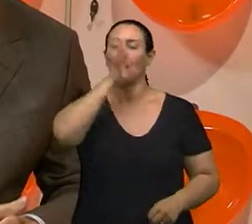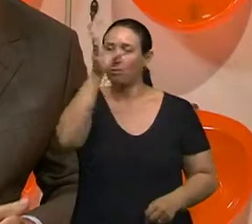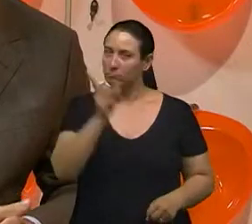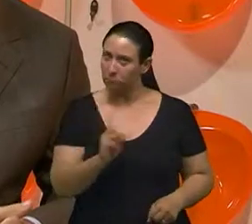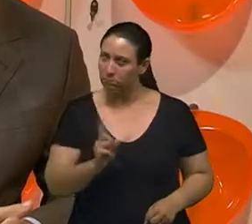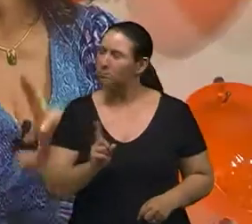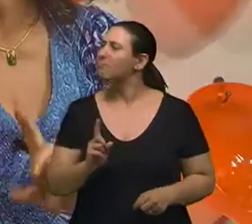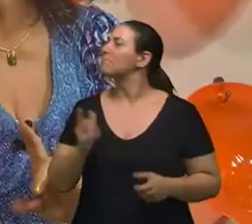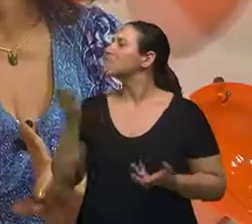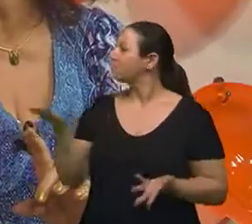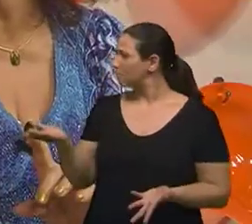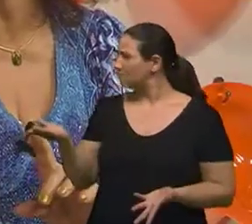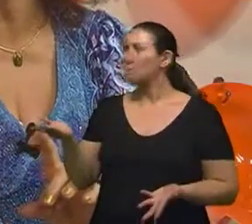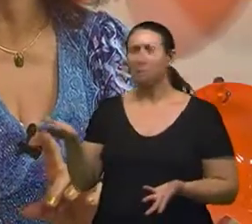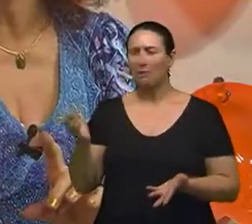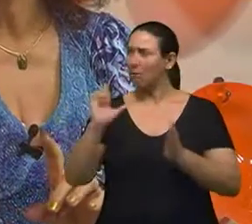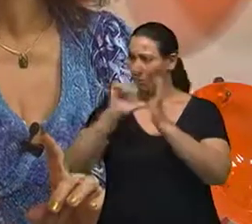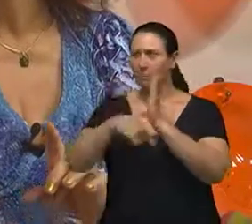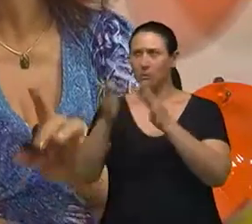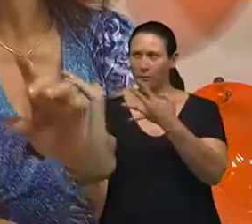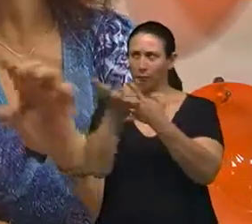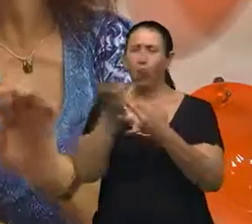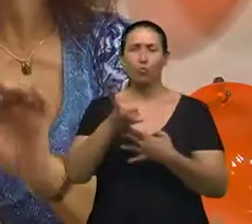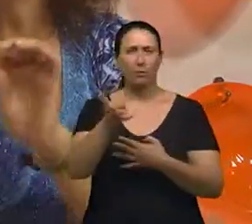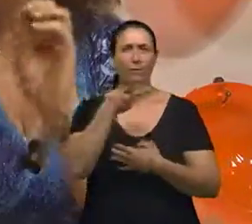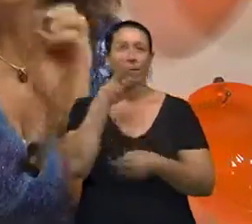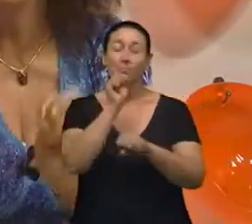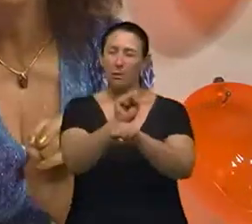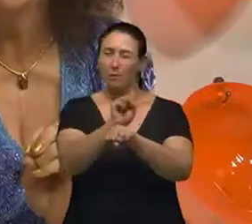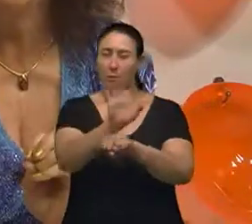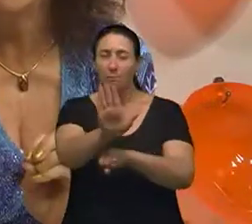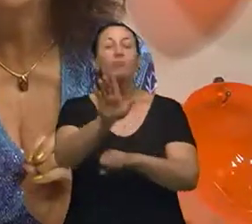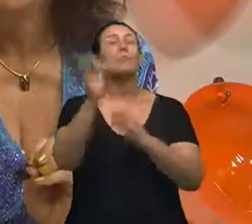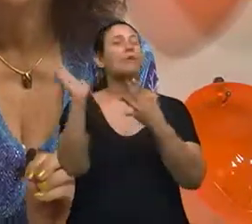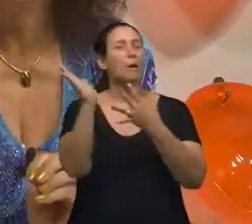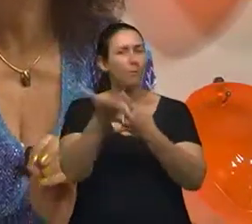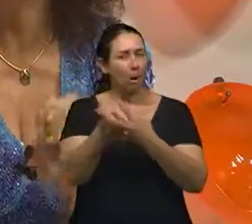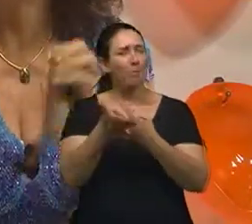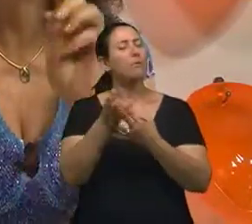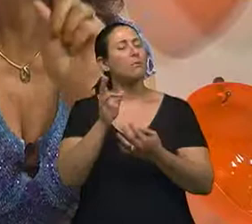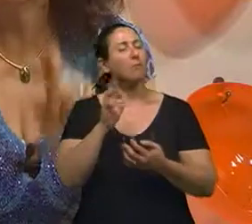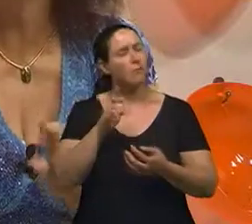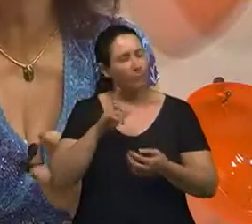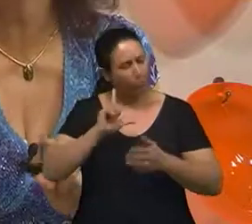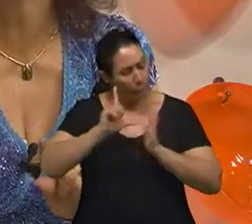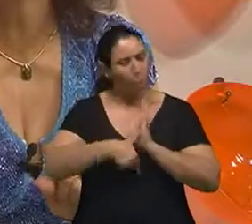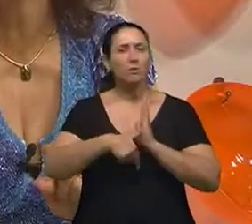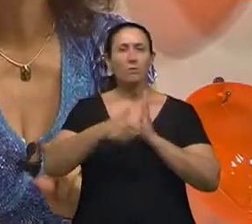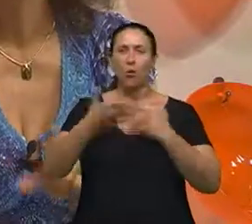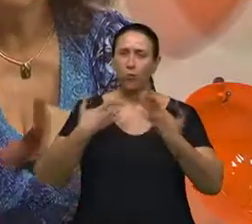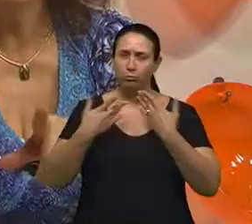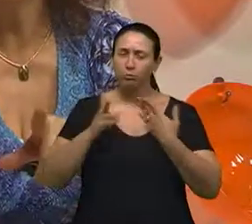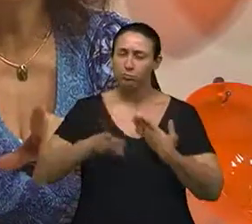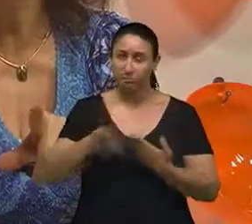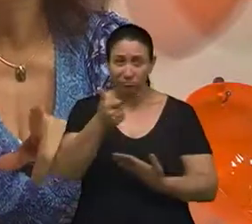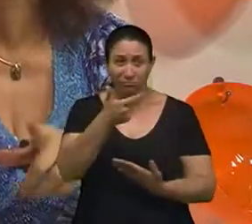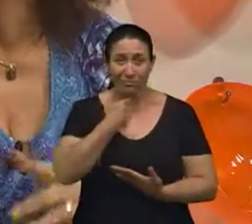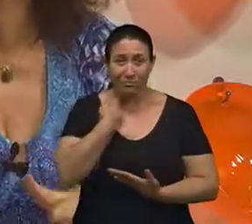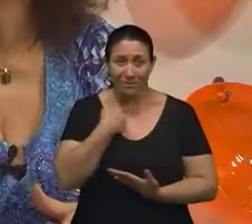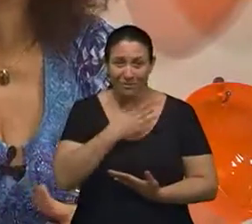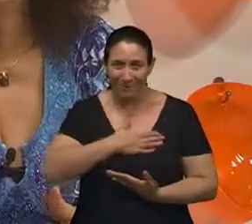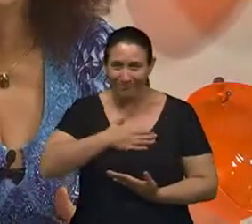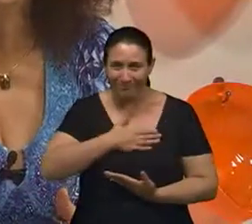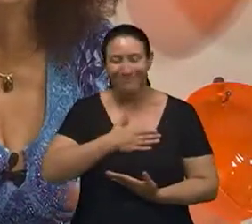Certo, e que nós vamos falar mais no segundo bloco Exatamente. Do programa. Exatamente. Porque nós vamos a um pequeno intervalo, mas nós já voltamos. Estão